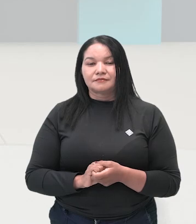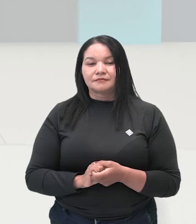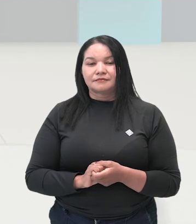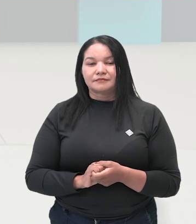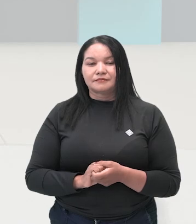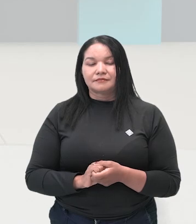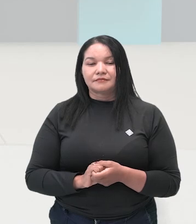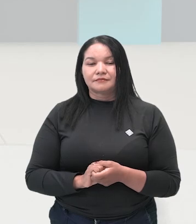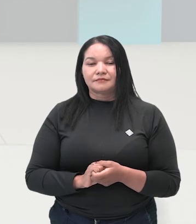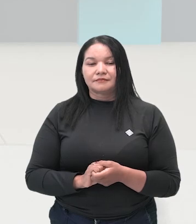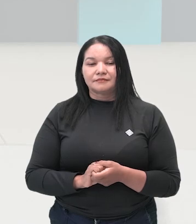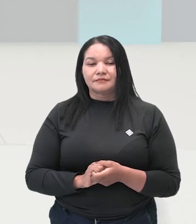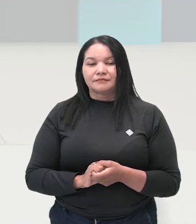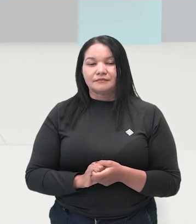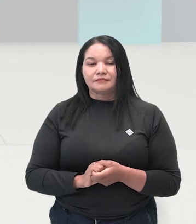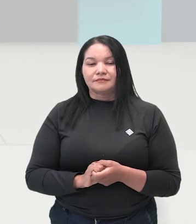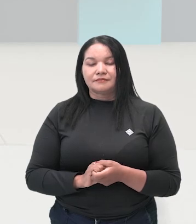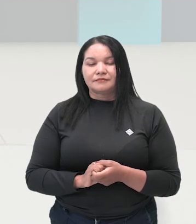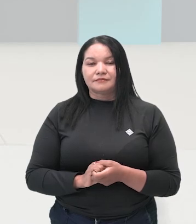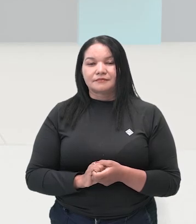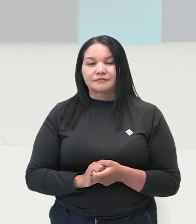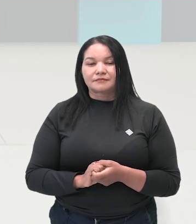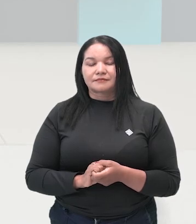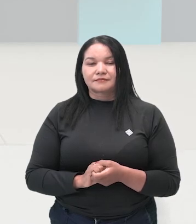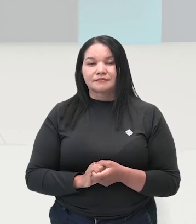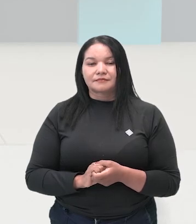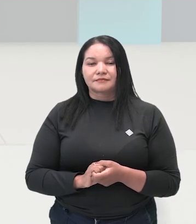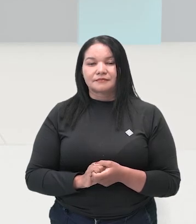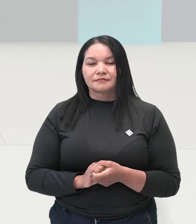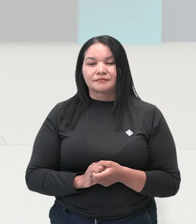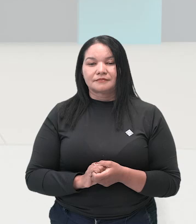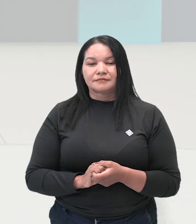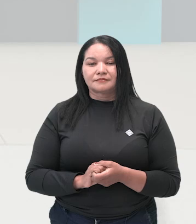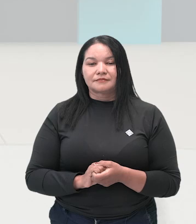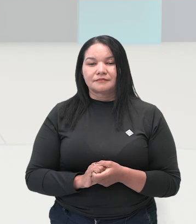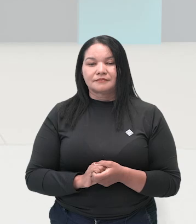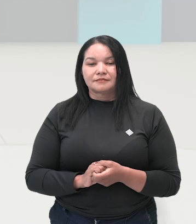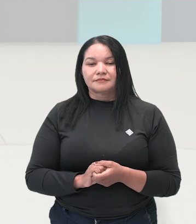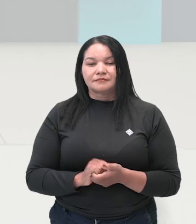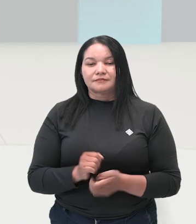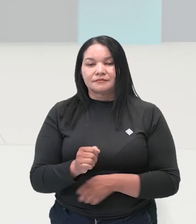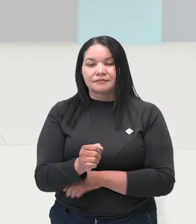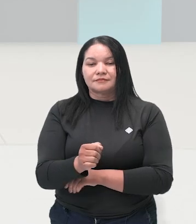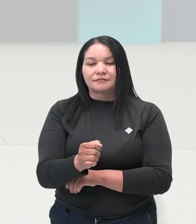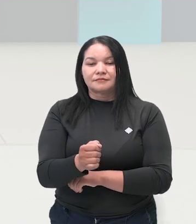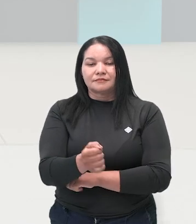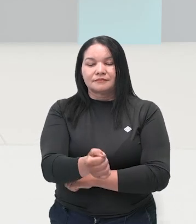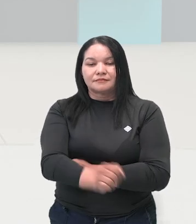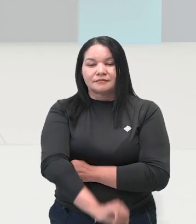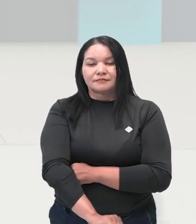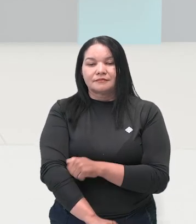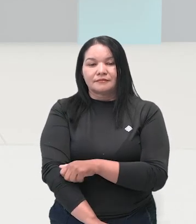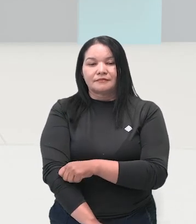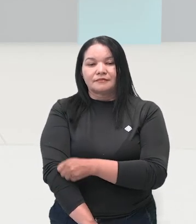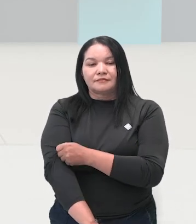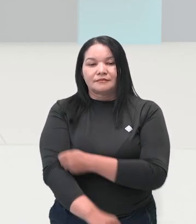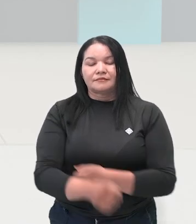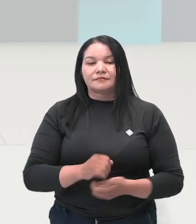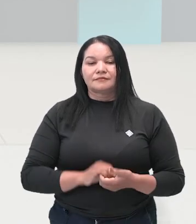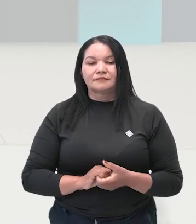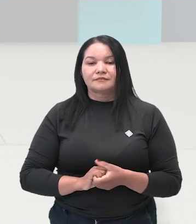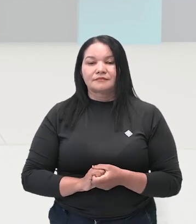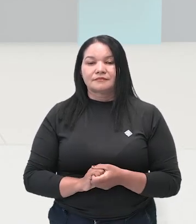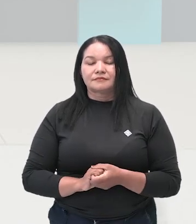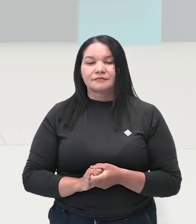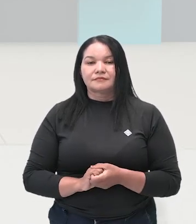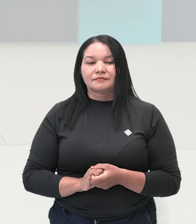marginalize indigenous communities, respect, human, long, success e region. Eu